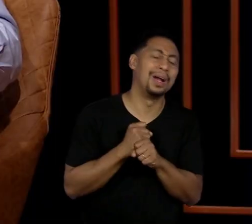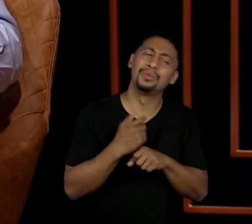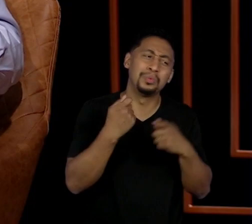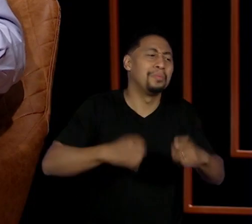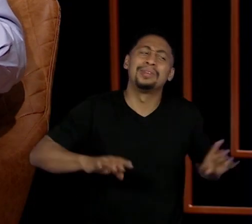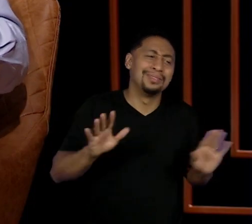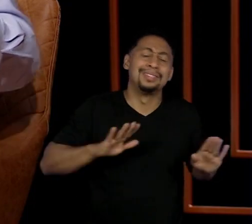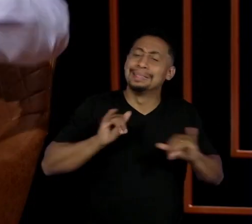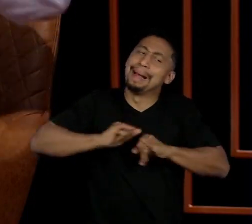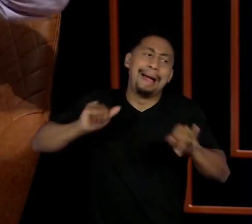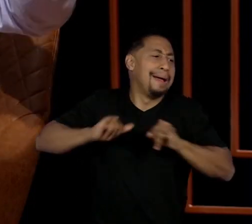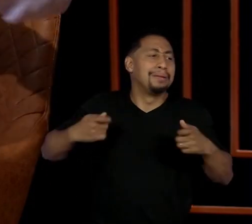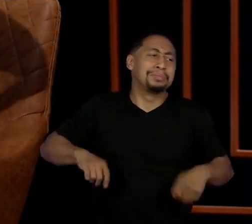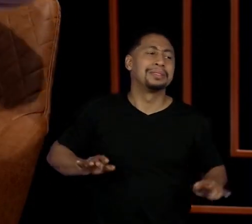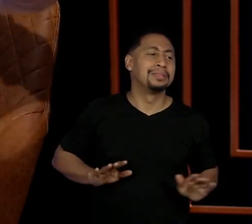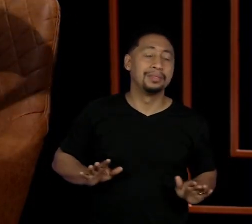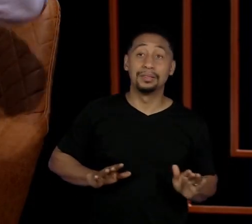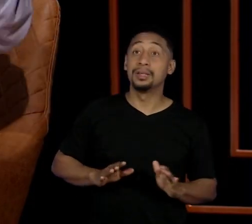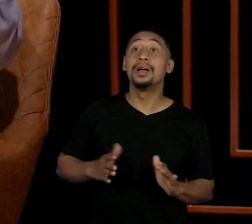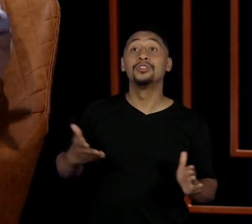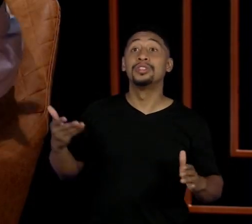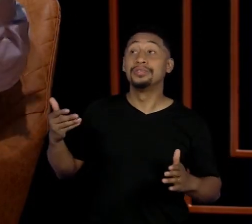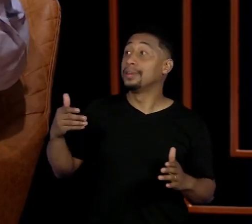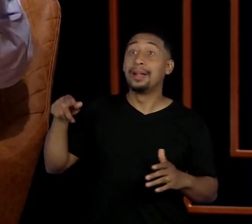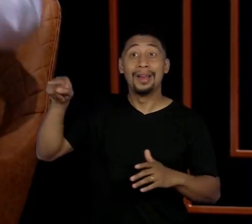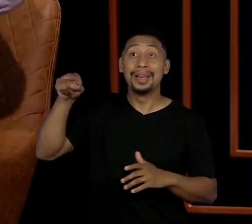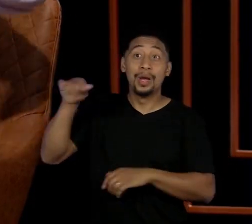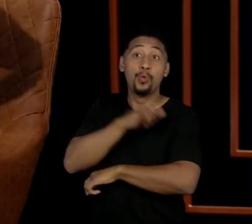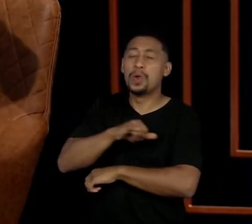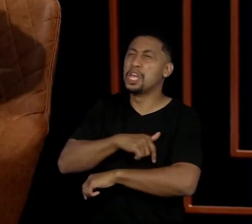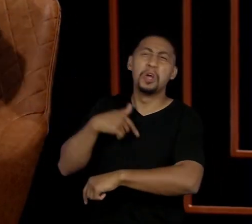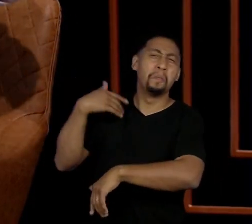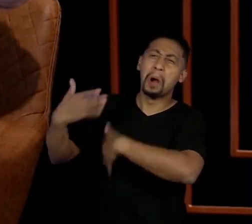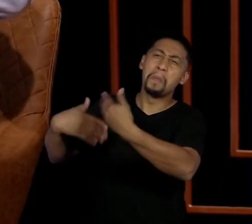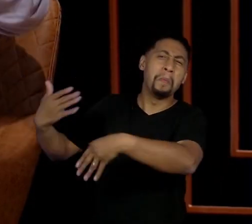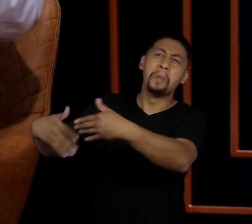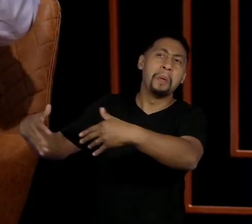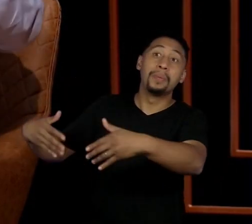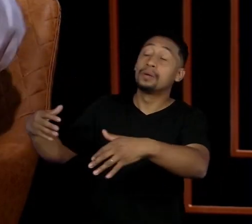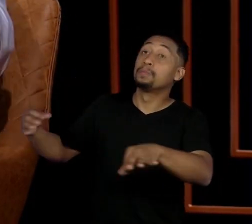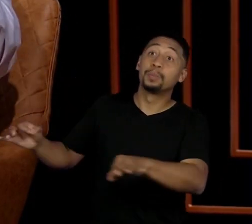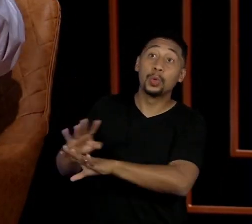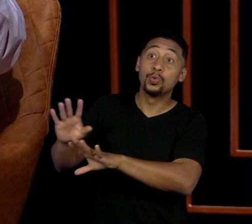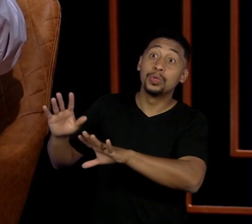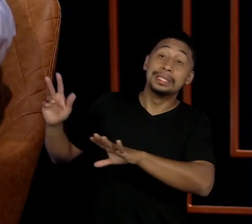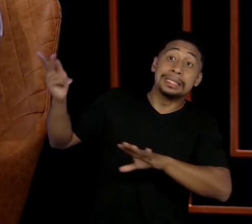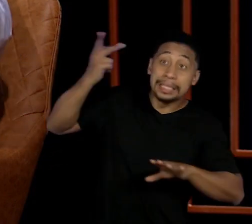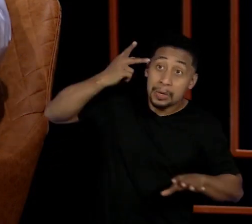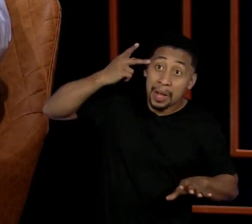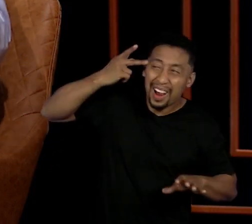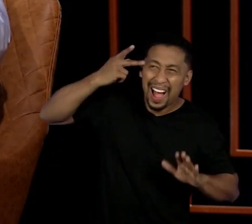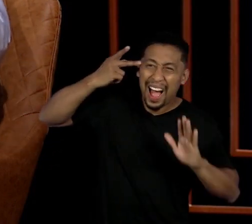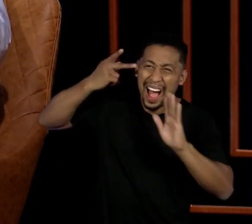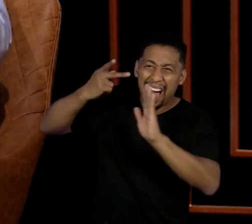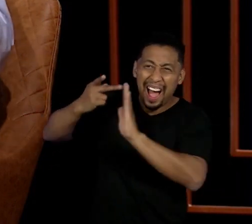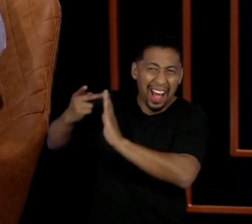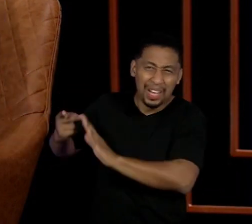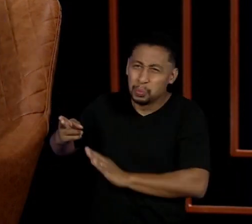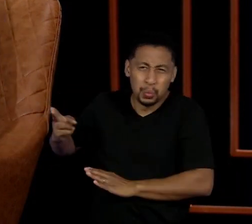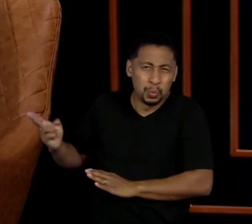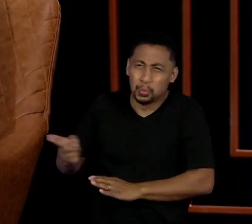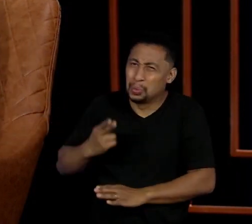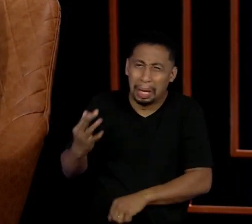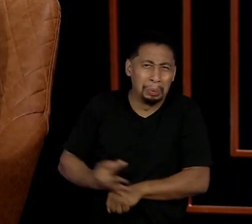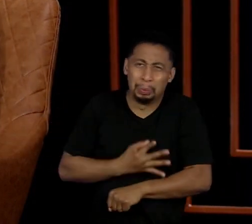Paulo, fazer a peça, porque o grupo já não se aguentava mais. O grupo já estava todo esfacelado, entendeu? Mas o grupo não se aguentava mais. Porque,